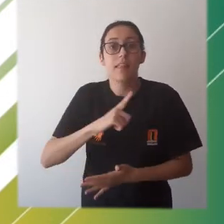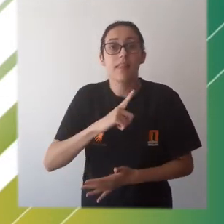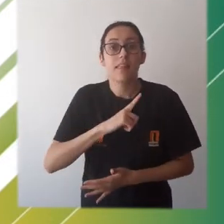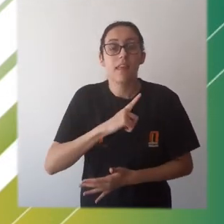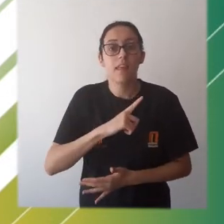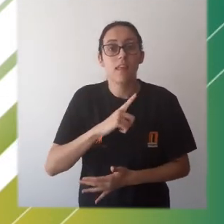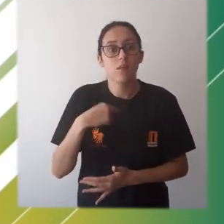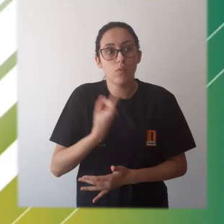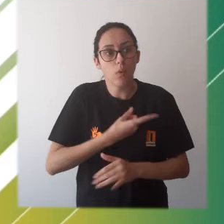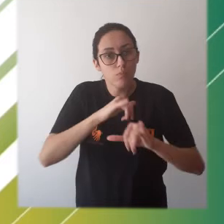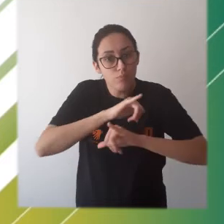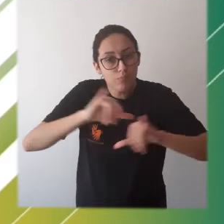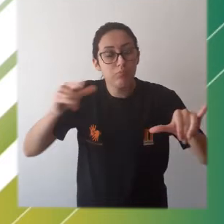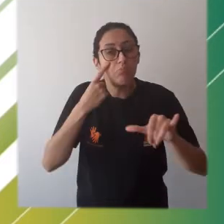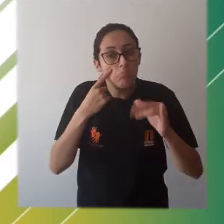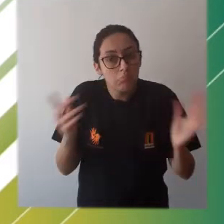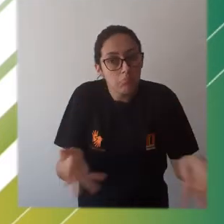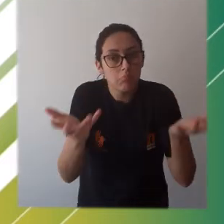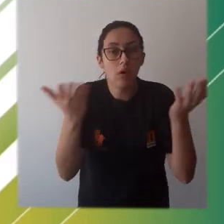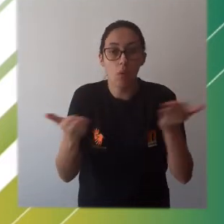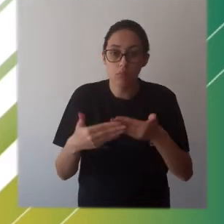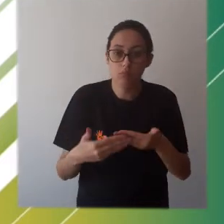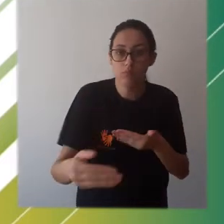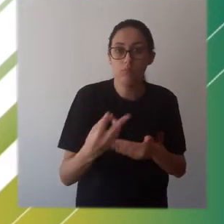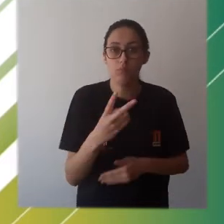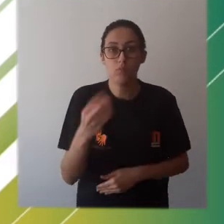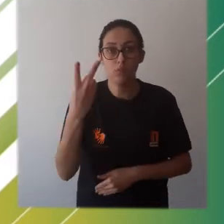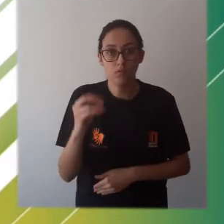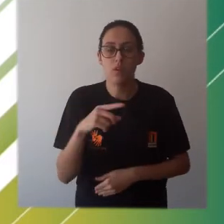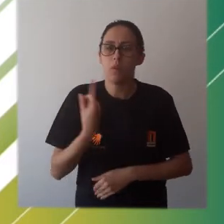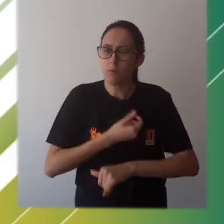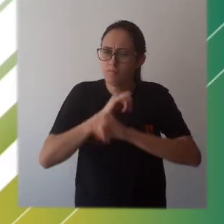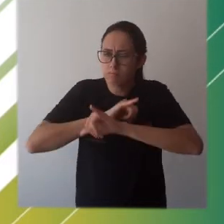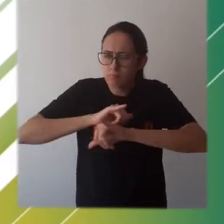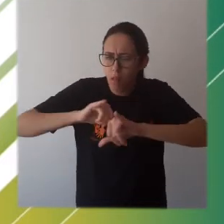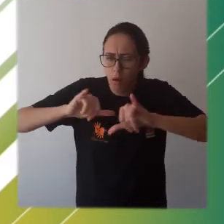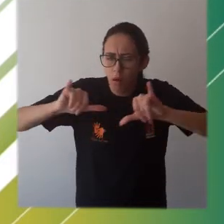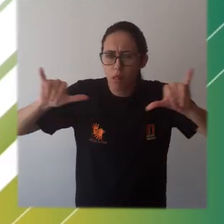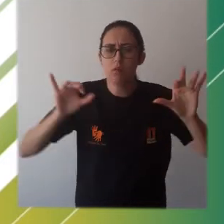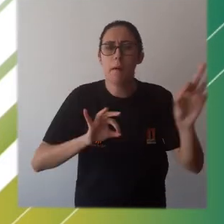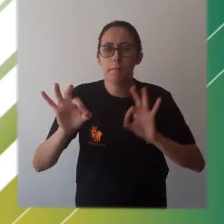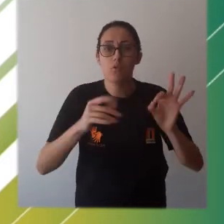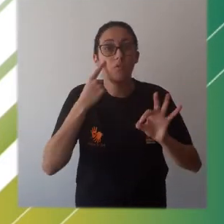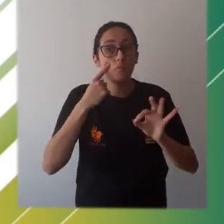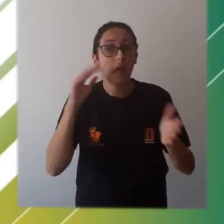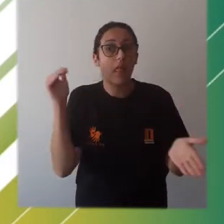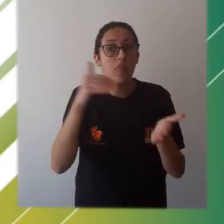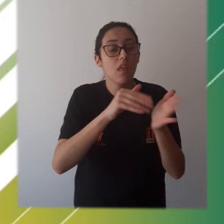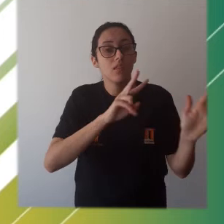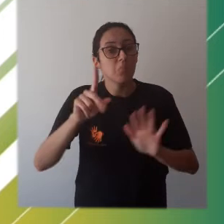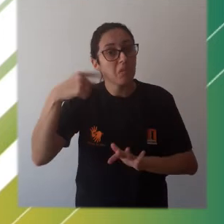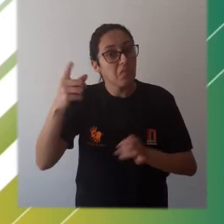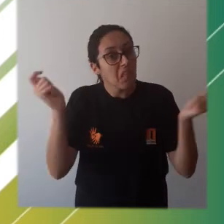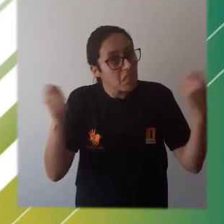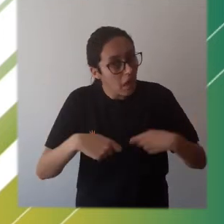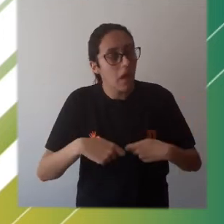a essa renúncia, que nós temos 8 milhões agora para 2020, vamos estar divulgando os projetos, eu acredito que no máximo até semana